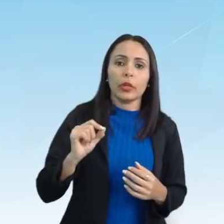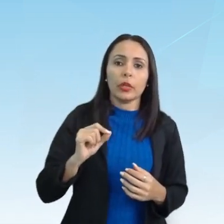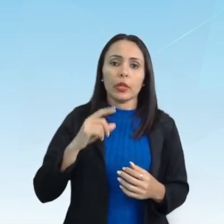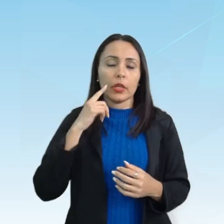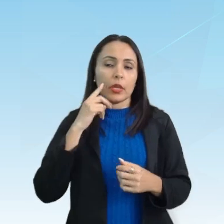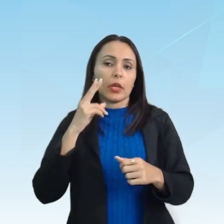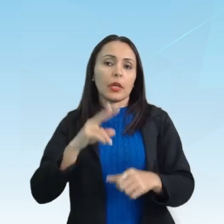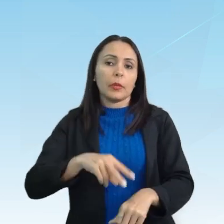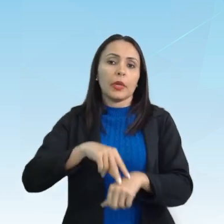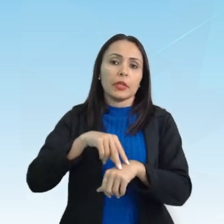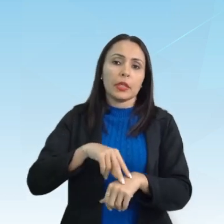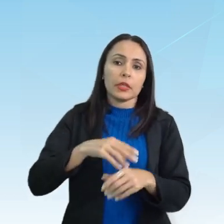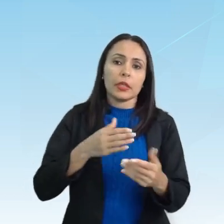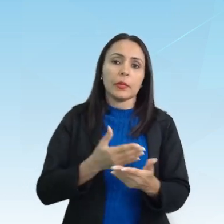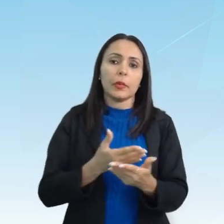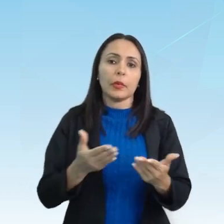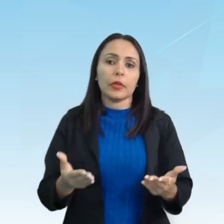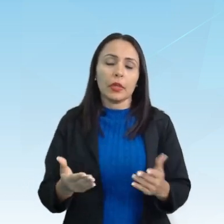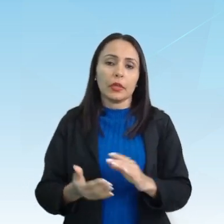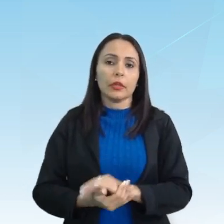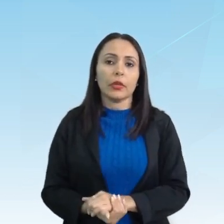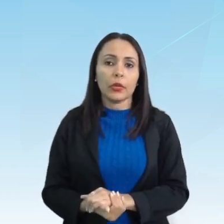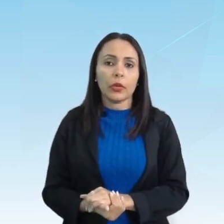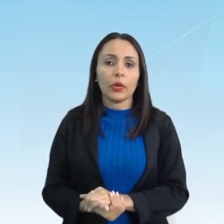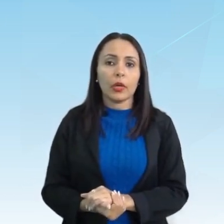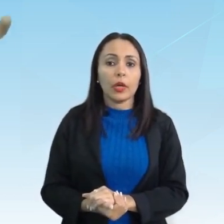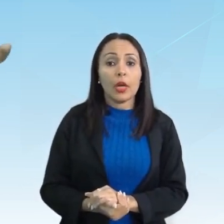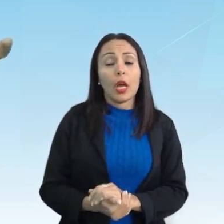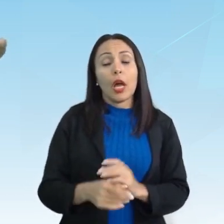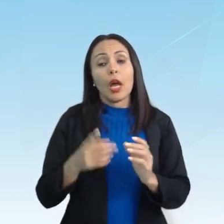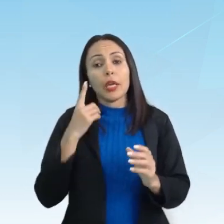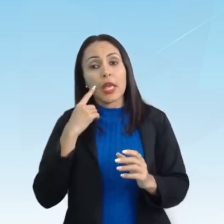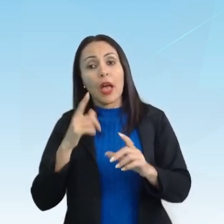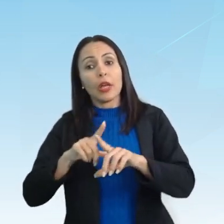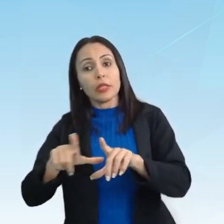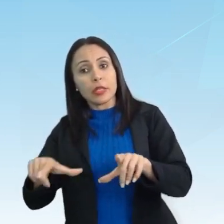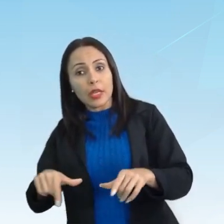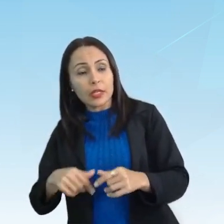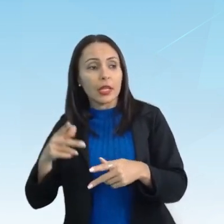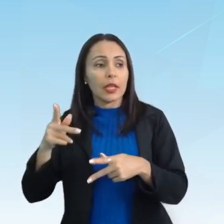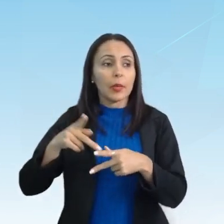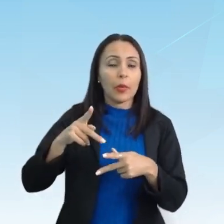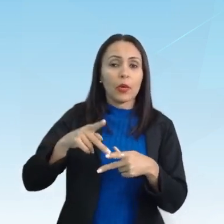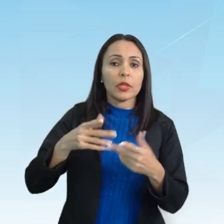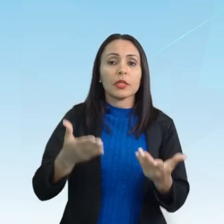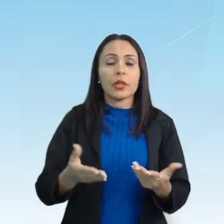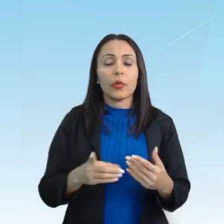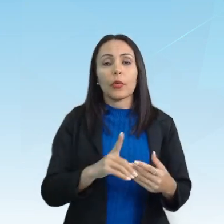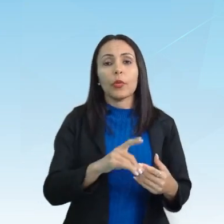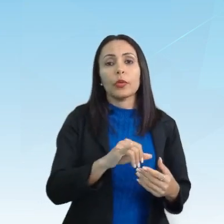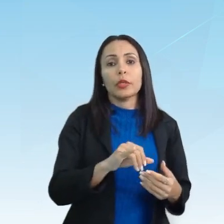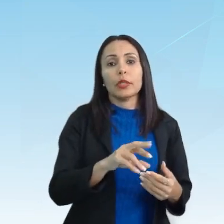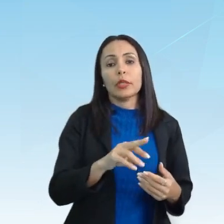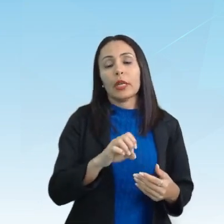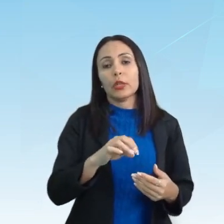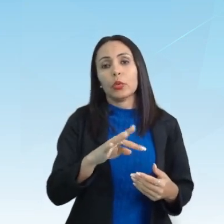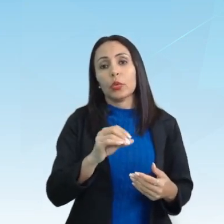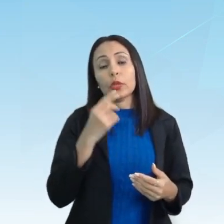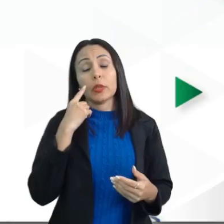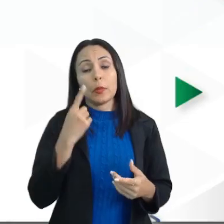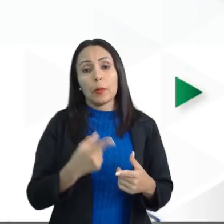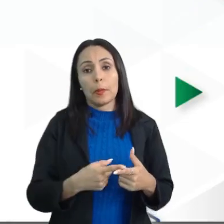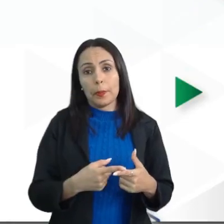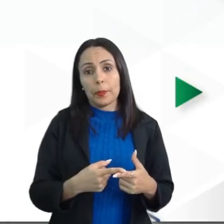presença da preposição com o indireto e a ausência da preposição com o direto. Então, mais uma vez, por